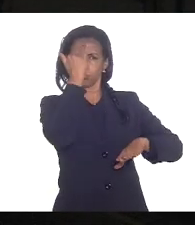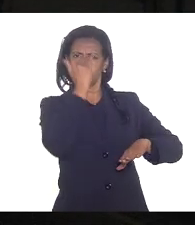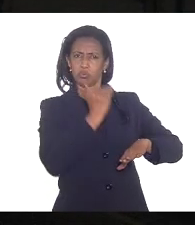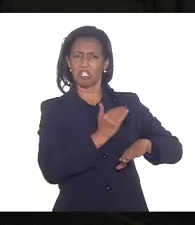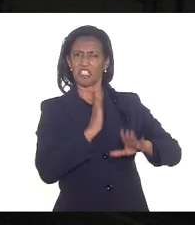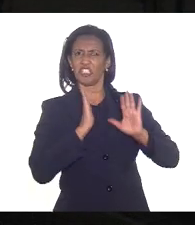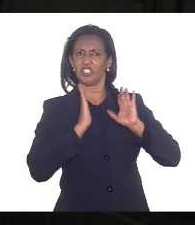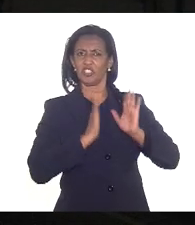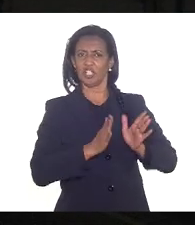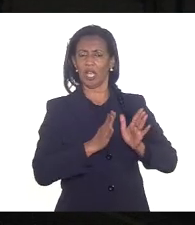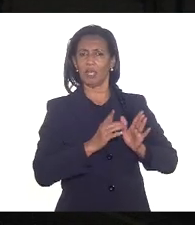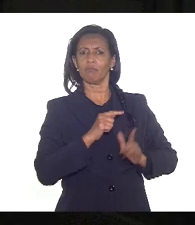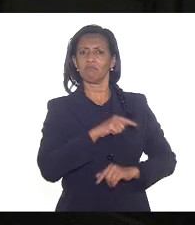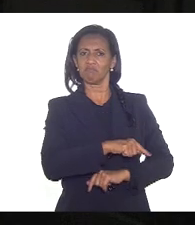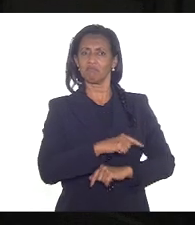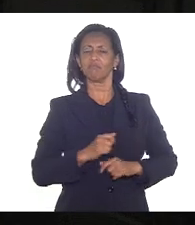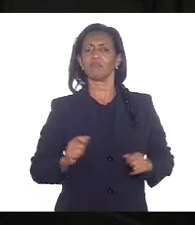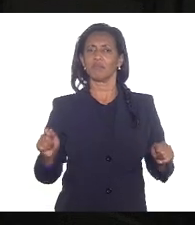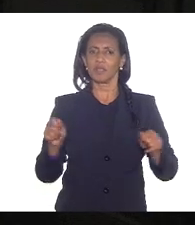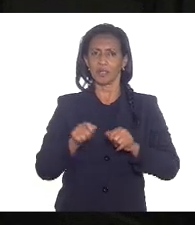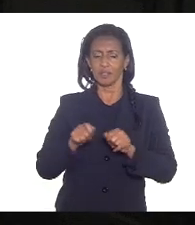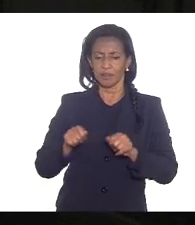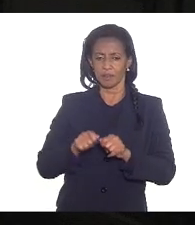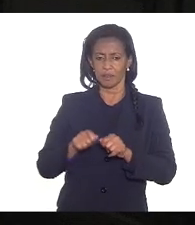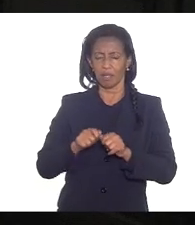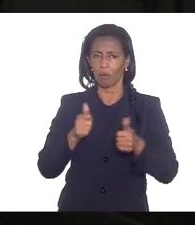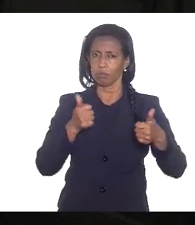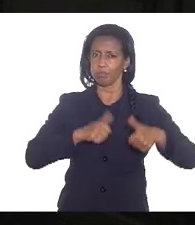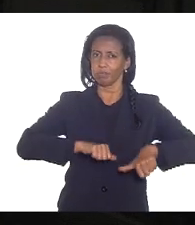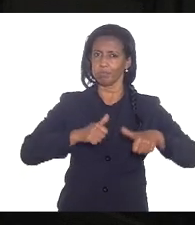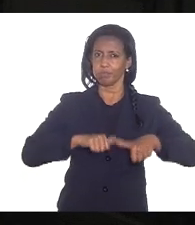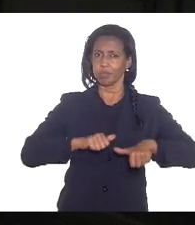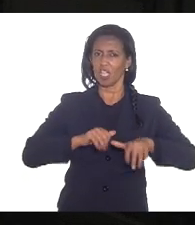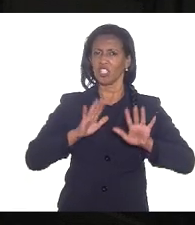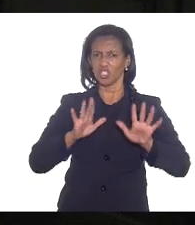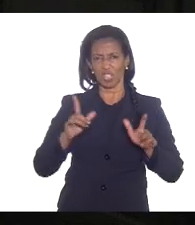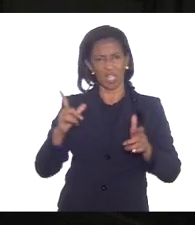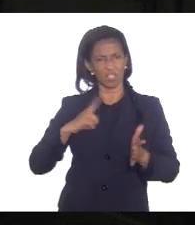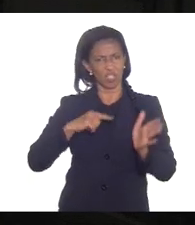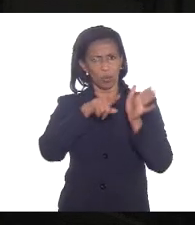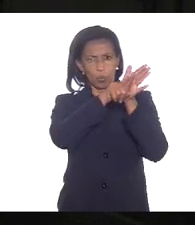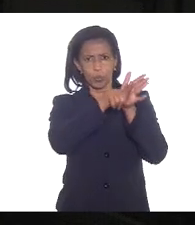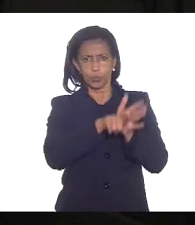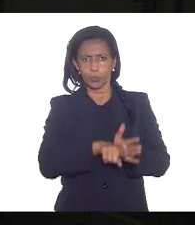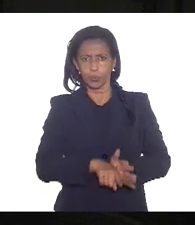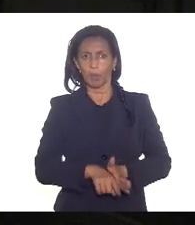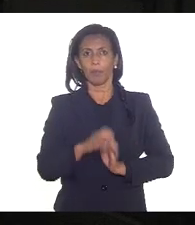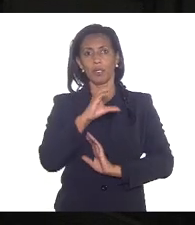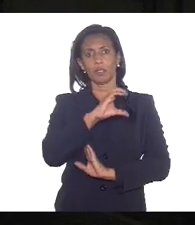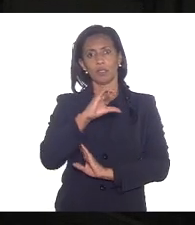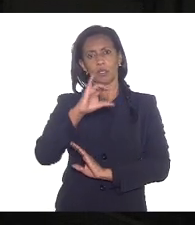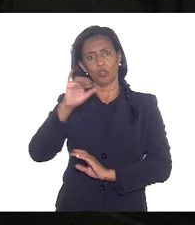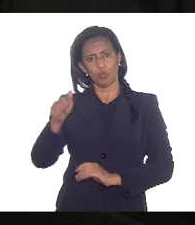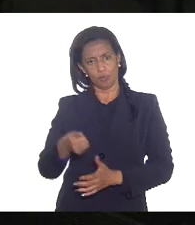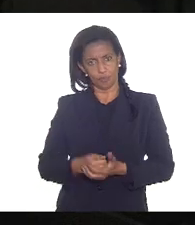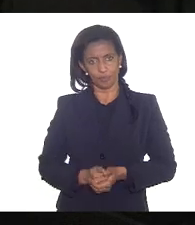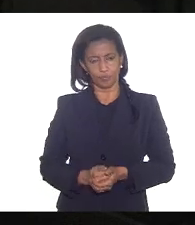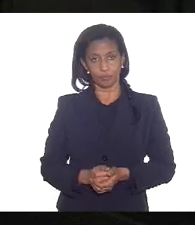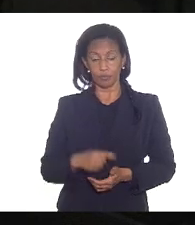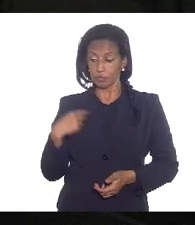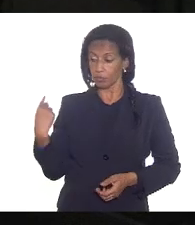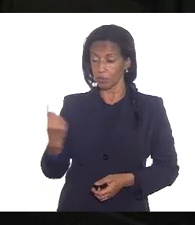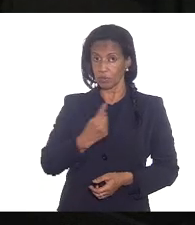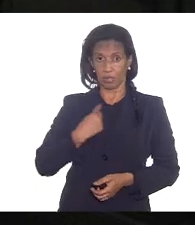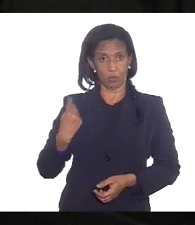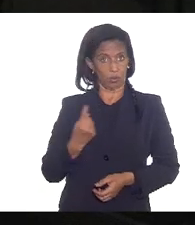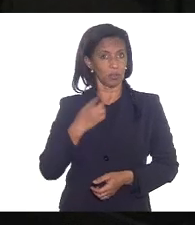já estava sendo analisada já havia sido analisada pela ccj quanto a